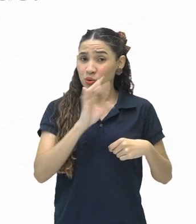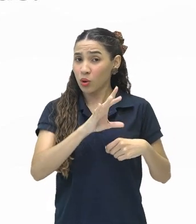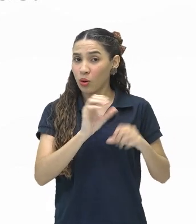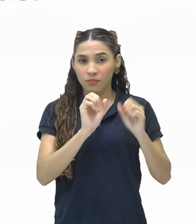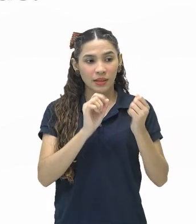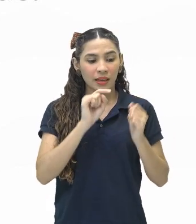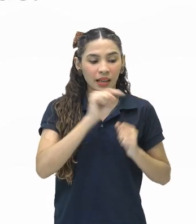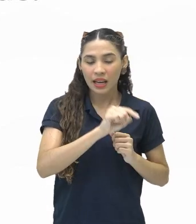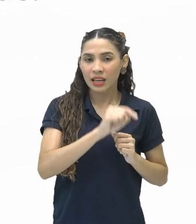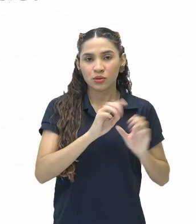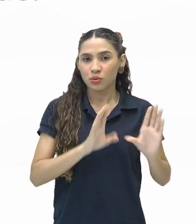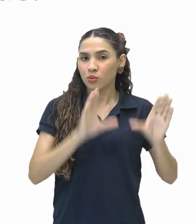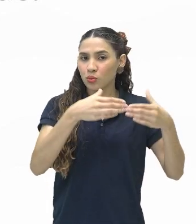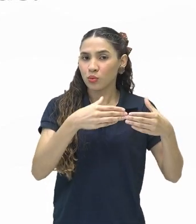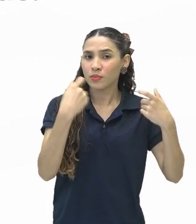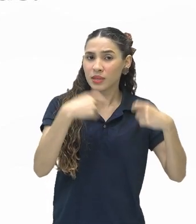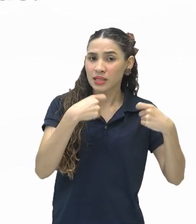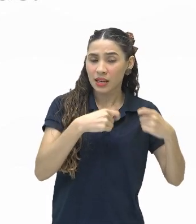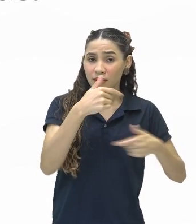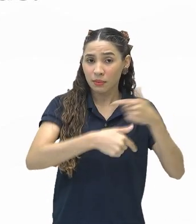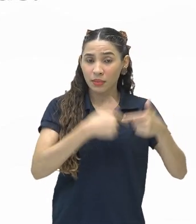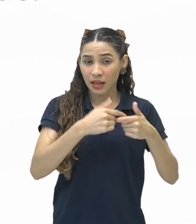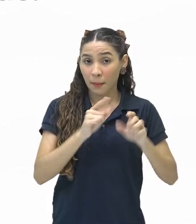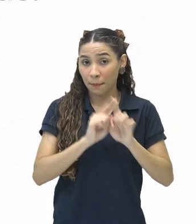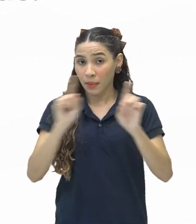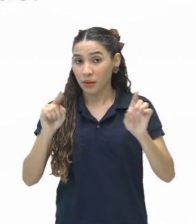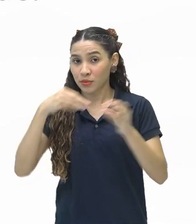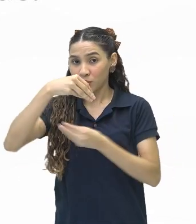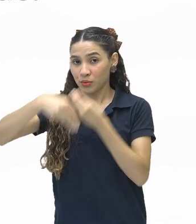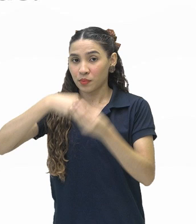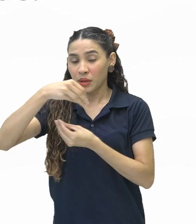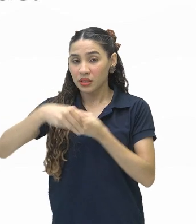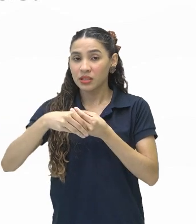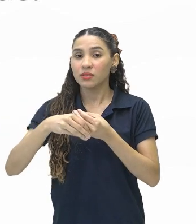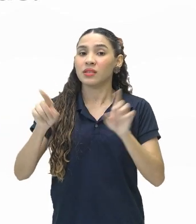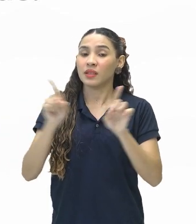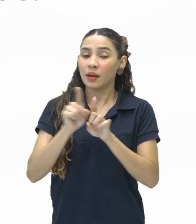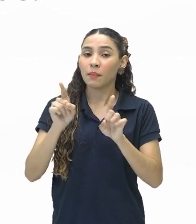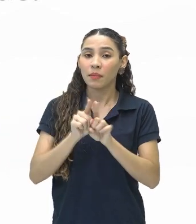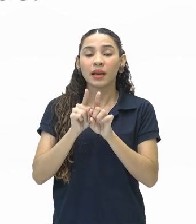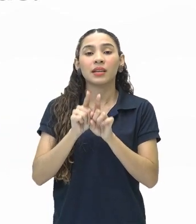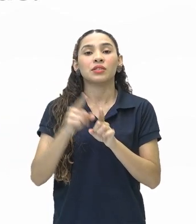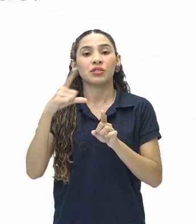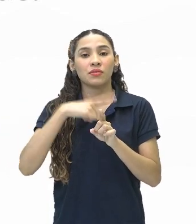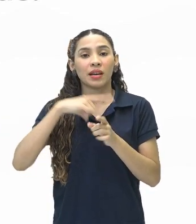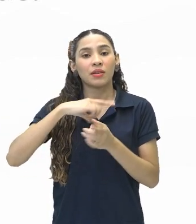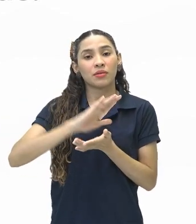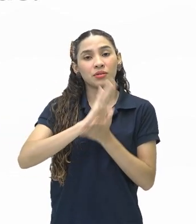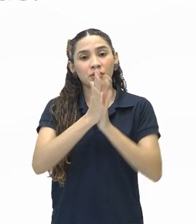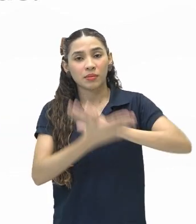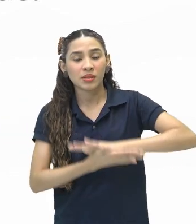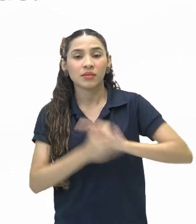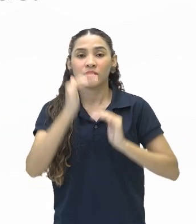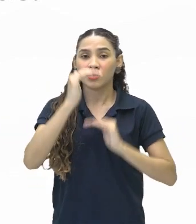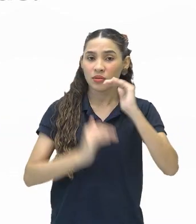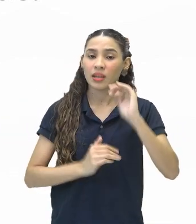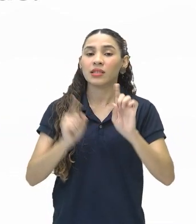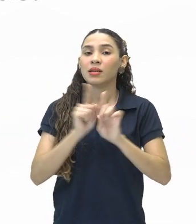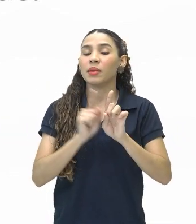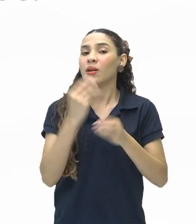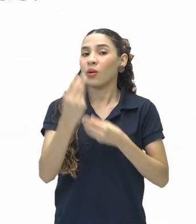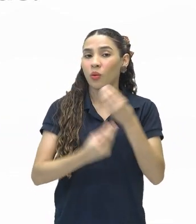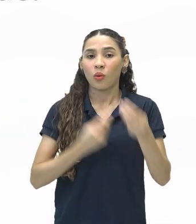podiam trabalhar. Os mestiços, eles enfrentaram discriminação e desigualdades